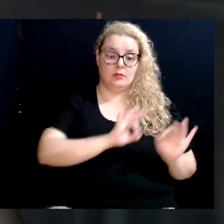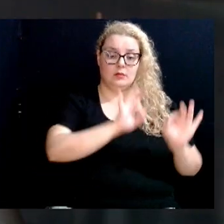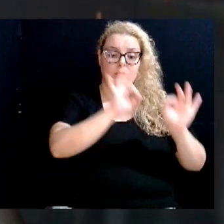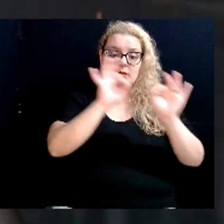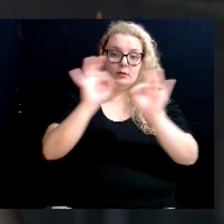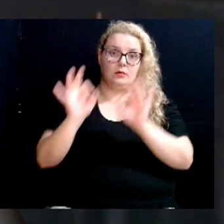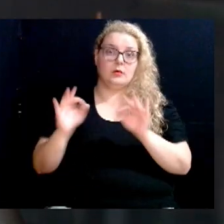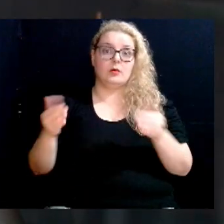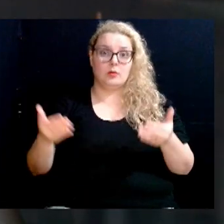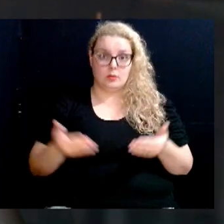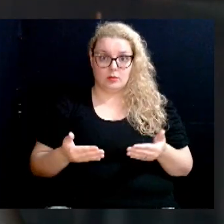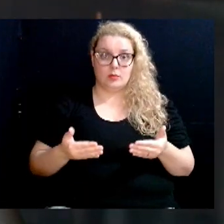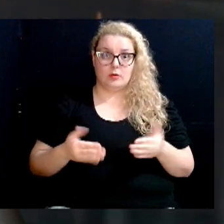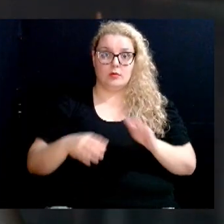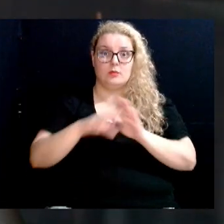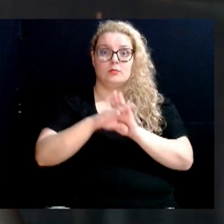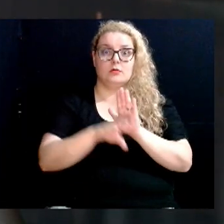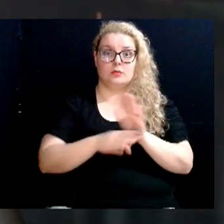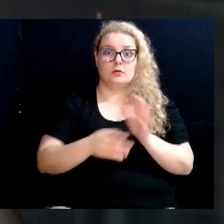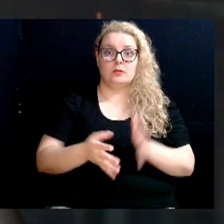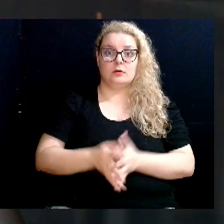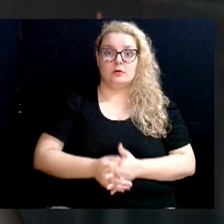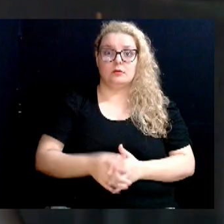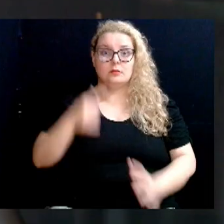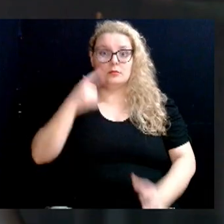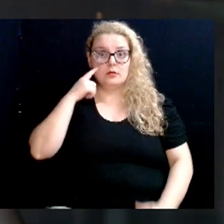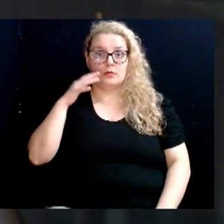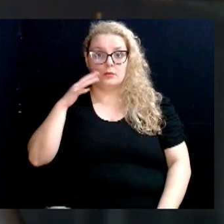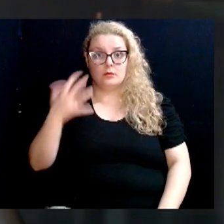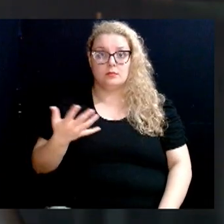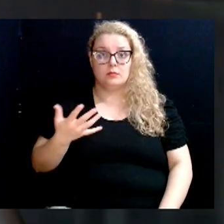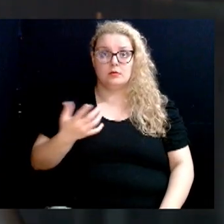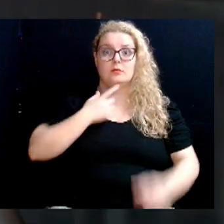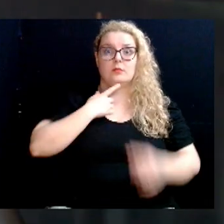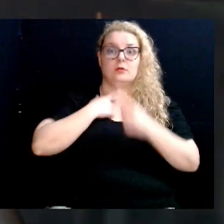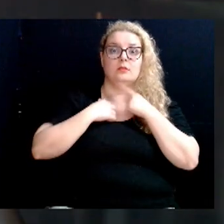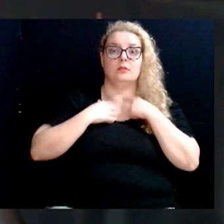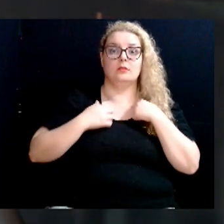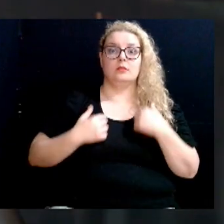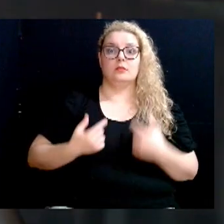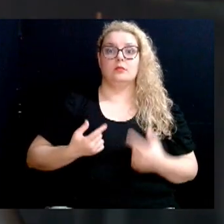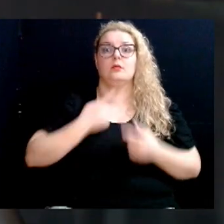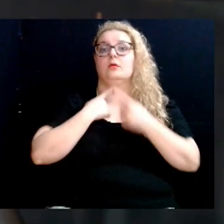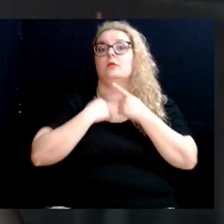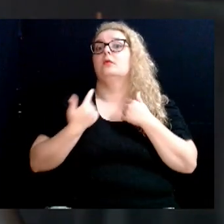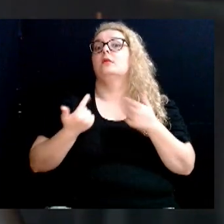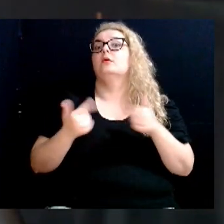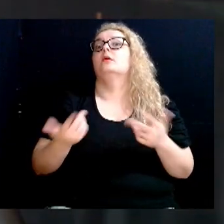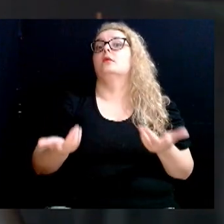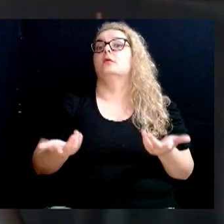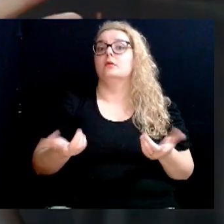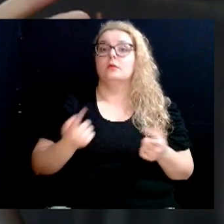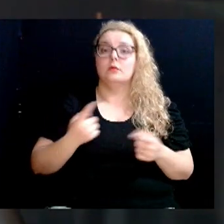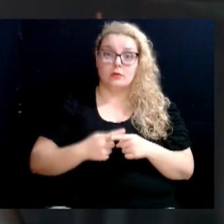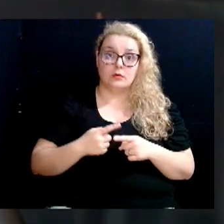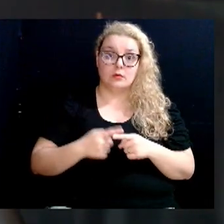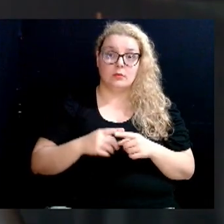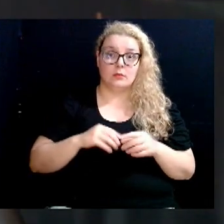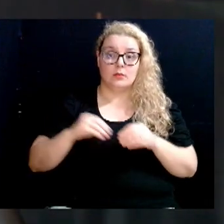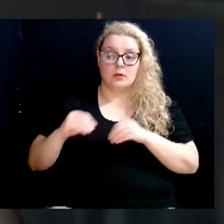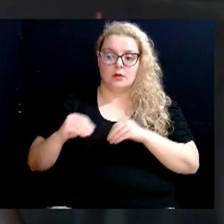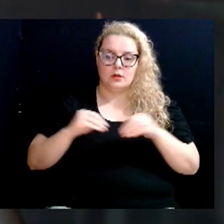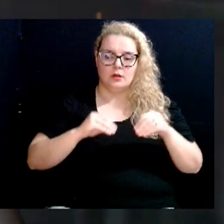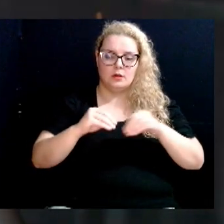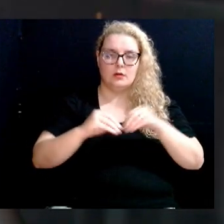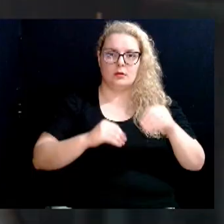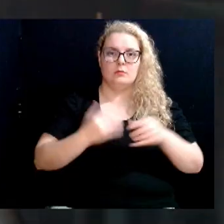o programa de hoje, e pensam sobre o desejo de vocês, aonde que o desejo de vocês foi parar? Porque ele desloca. Eu costumo brincar, você